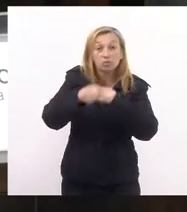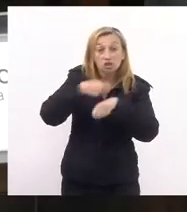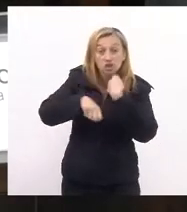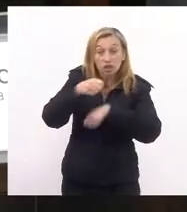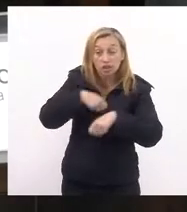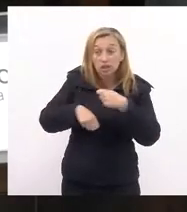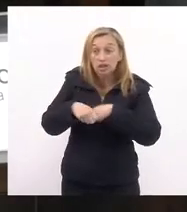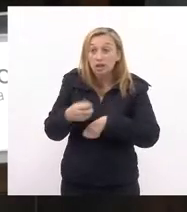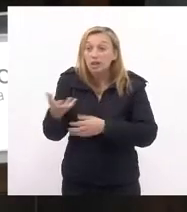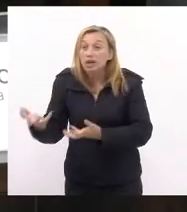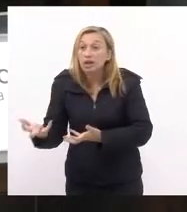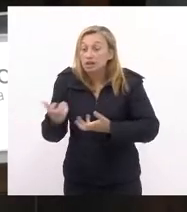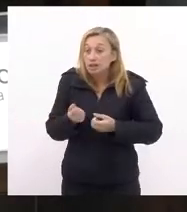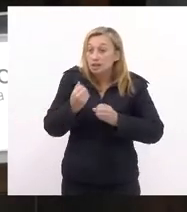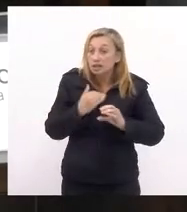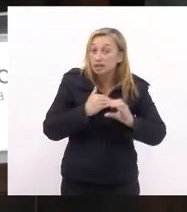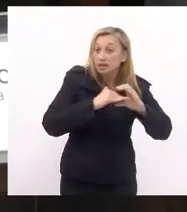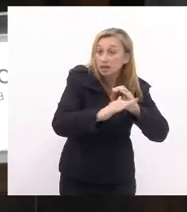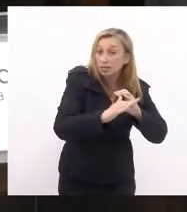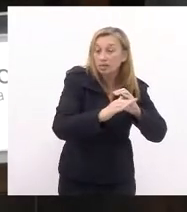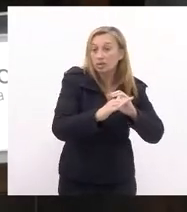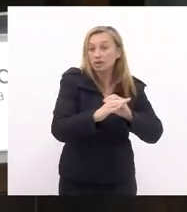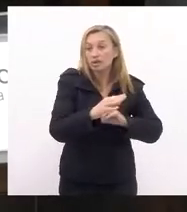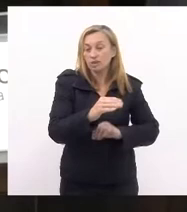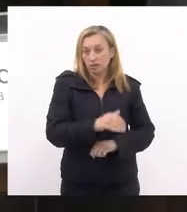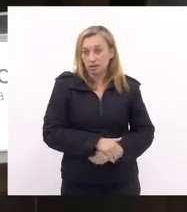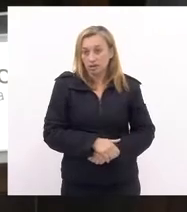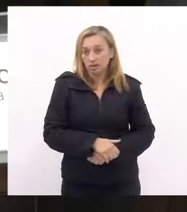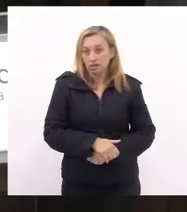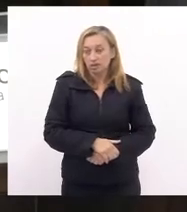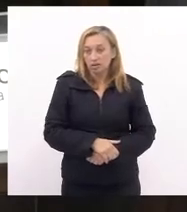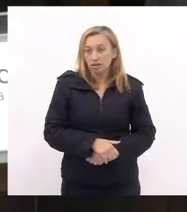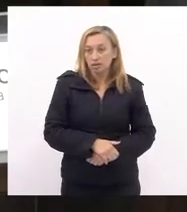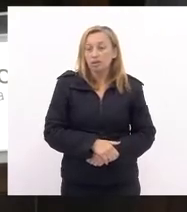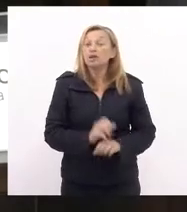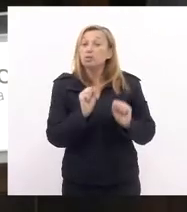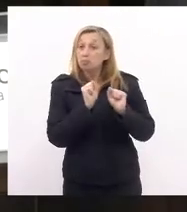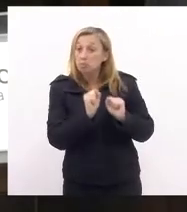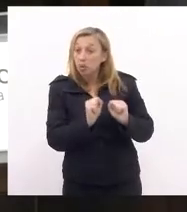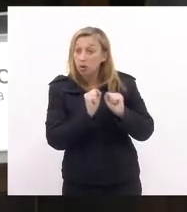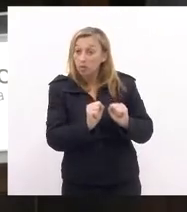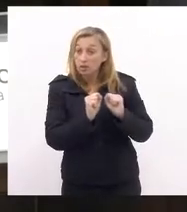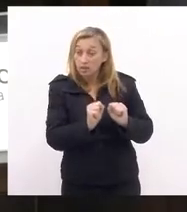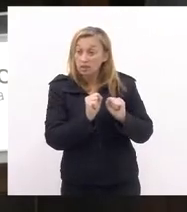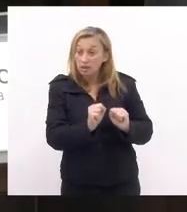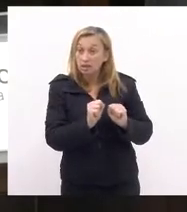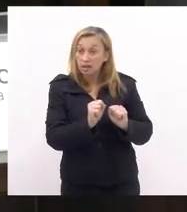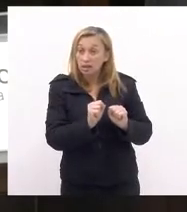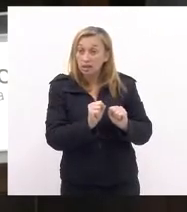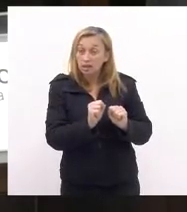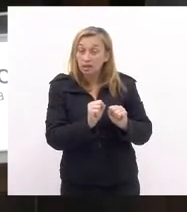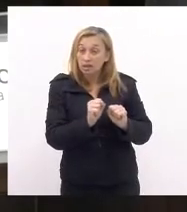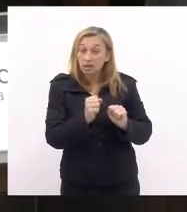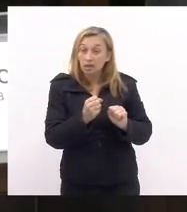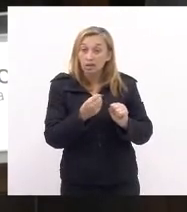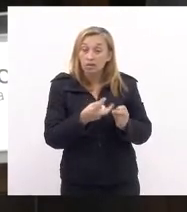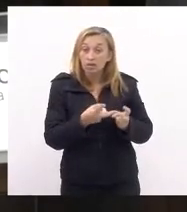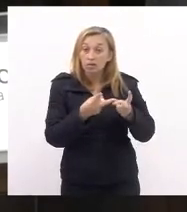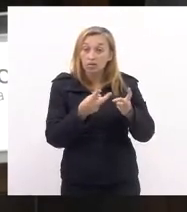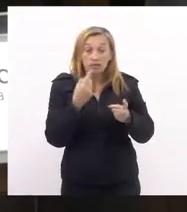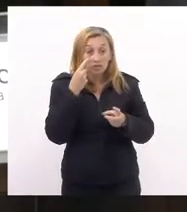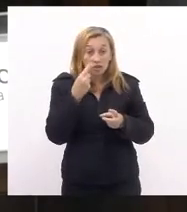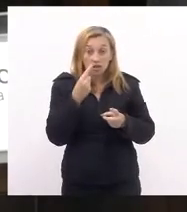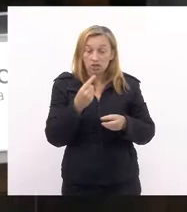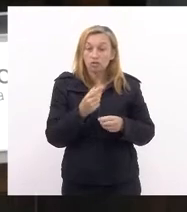que recebem e encaminham essa vítima da maneira em que ele possa ser reparado naquele